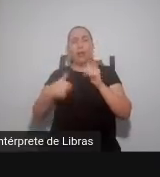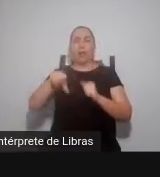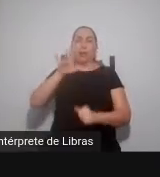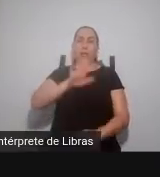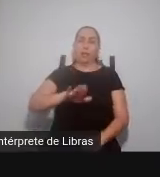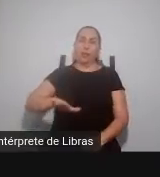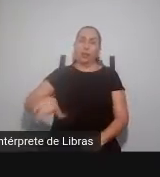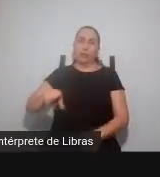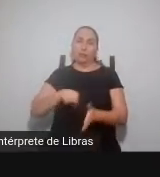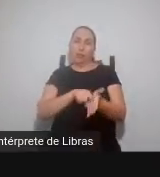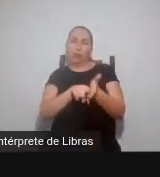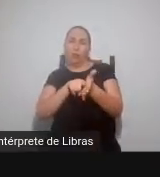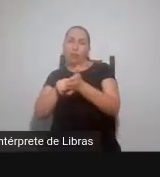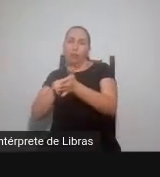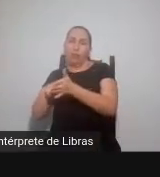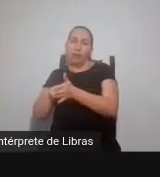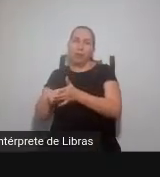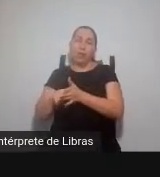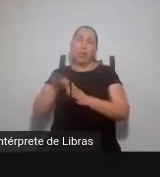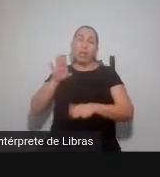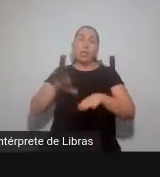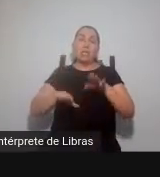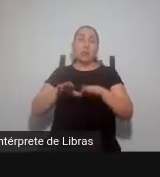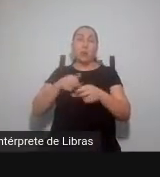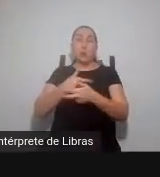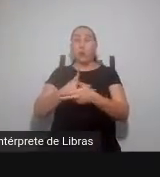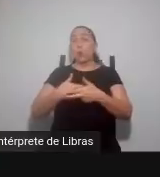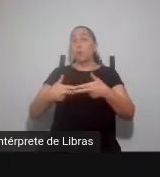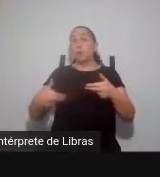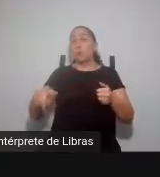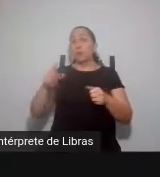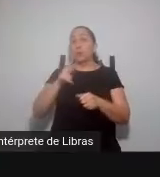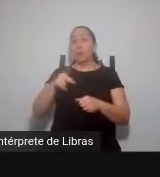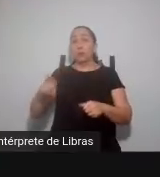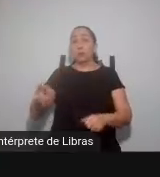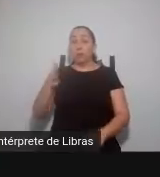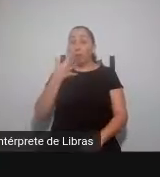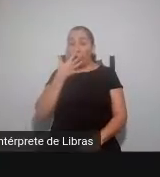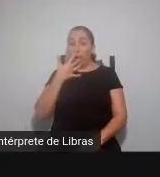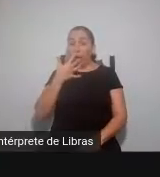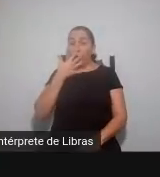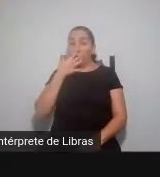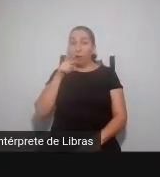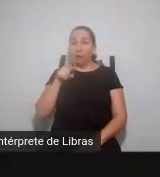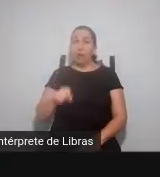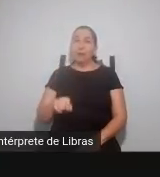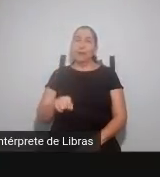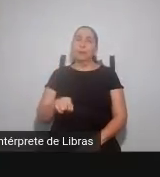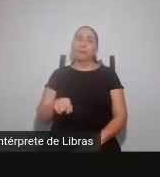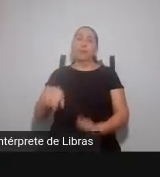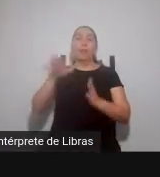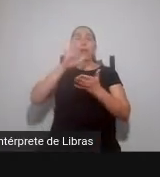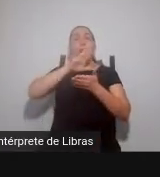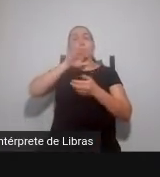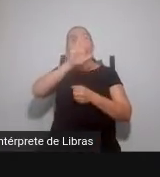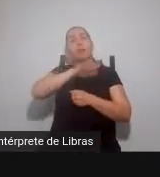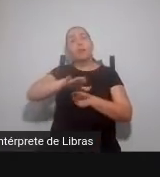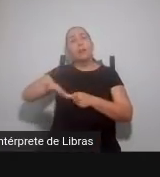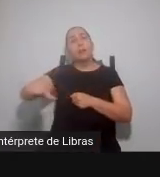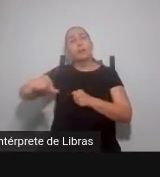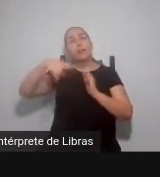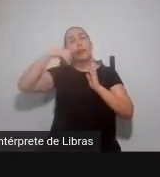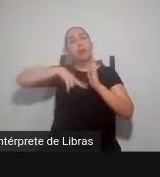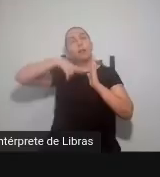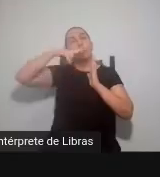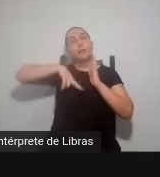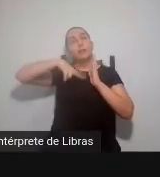elementos que nem a própria professora imaginou. E enquanto as crianças liam para a professora